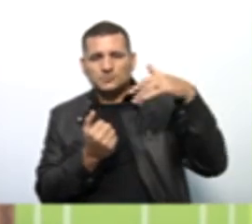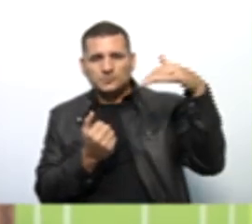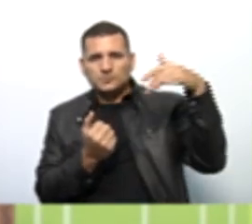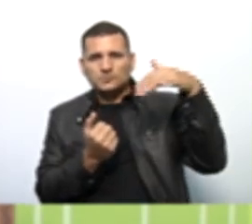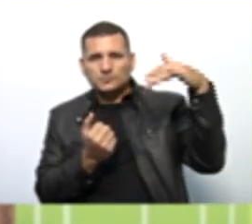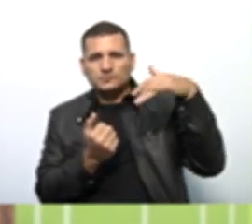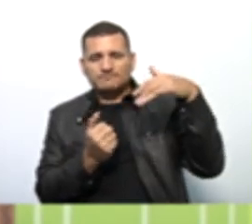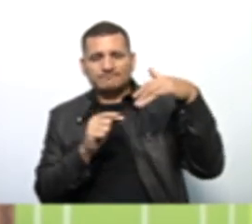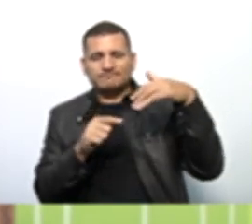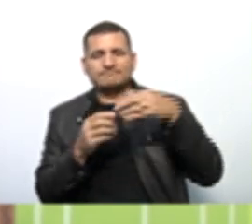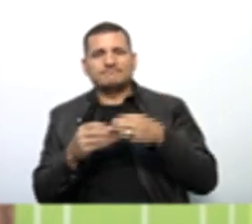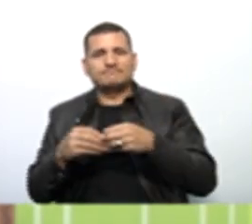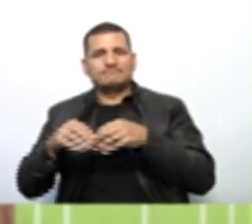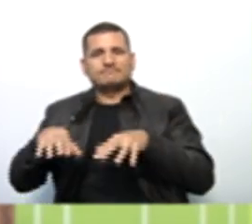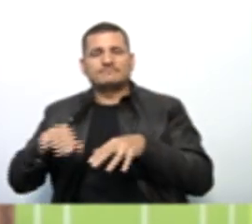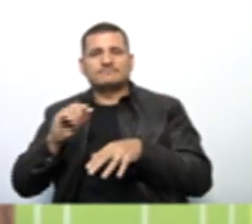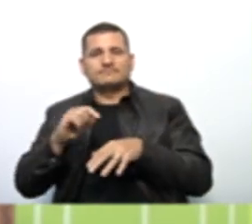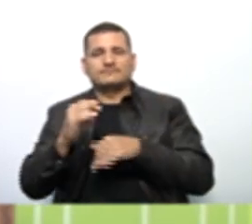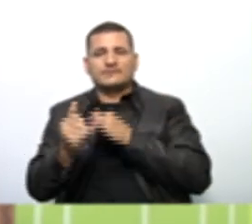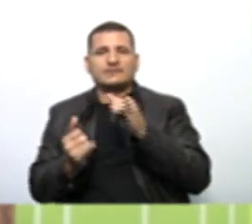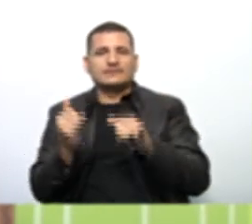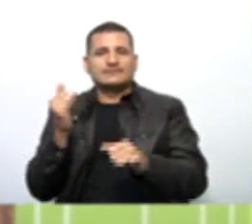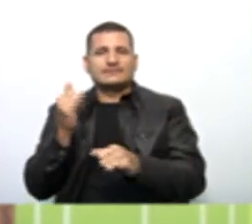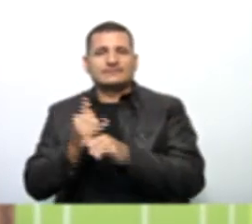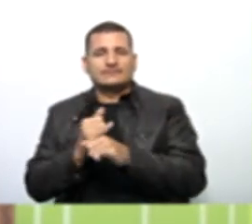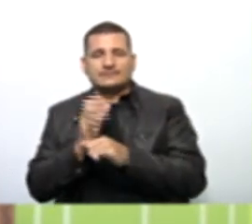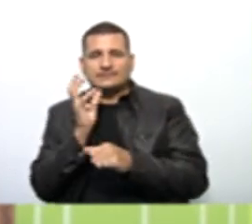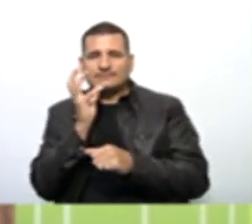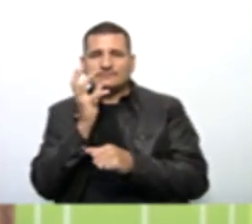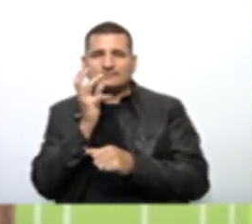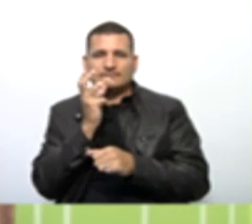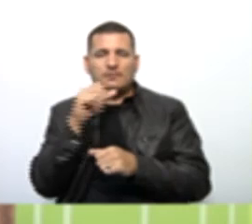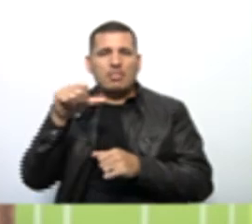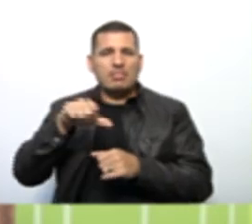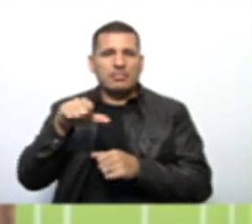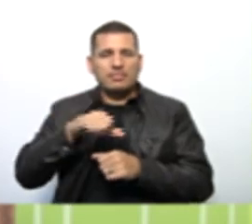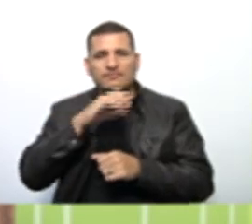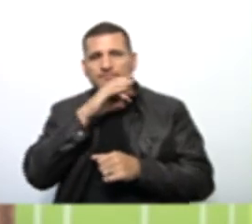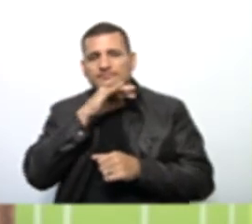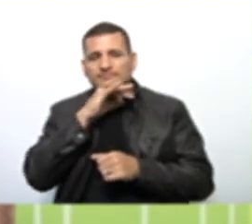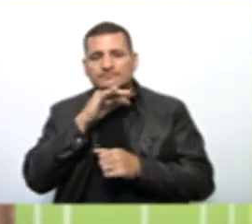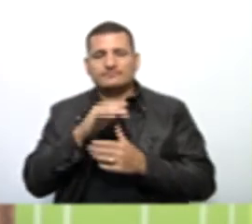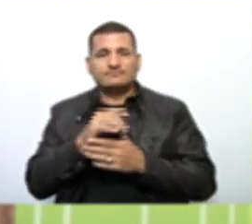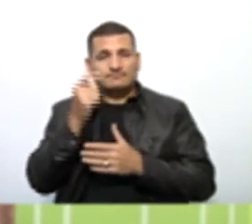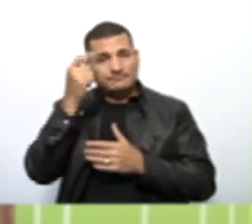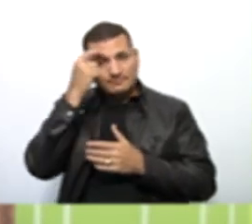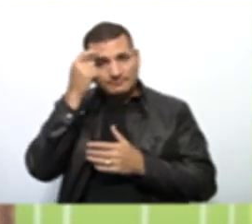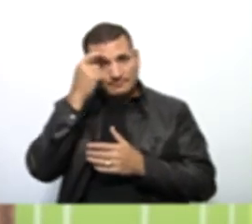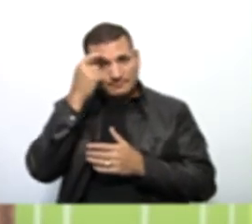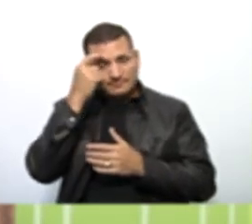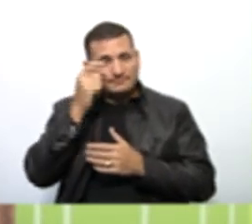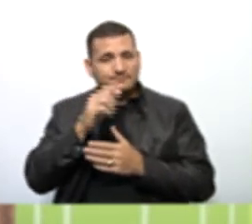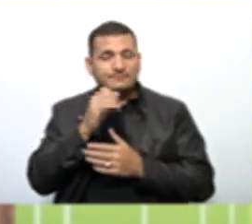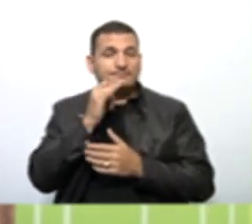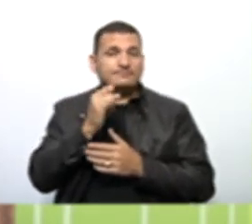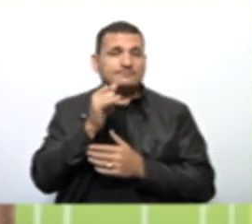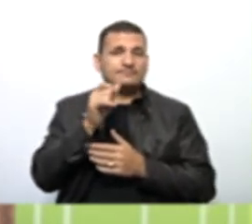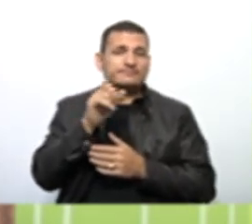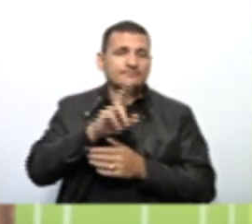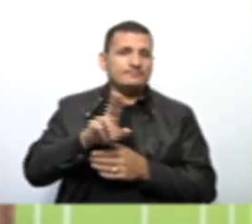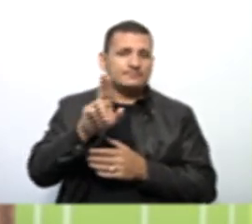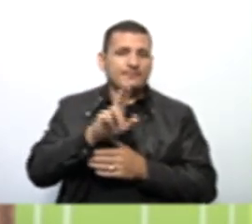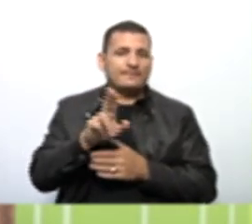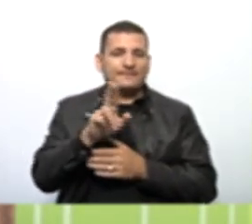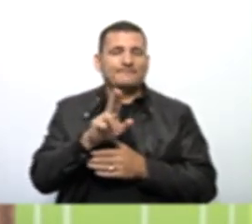prejudicando a transmissão de dados pessoal então diz que está muito ciente disso então se você o fusar em ambiente